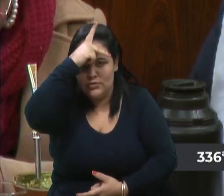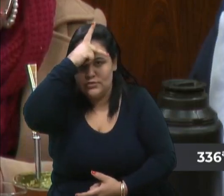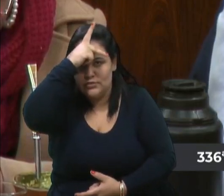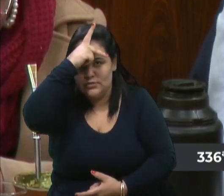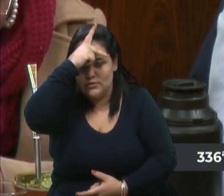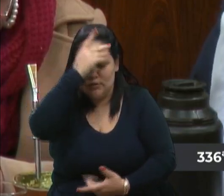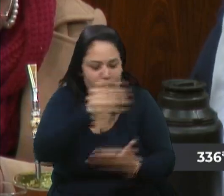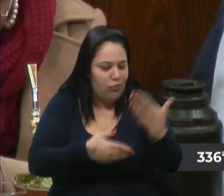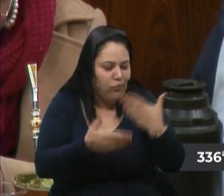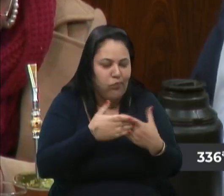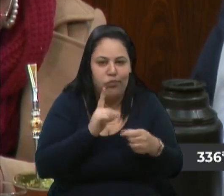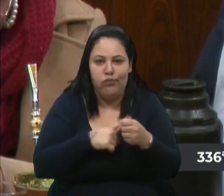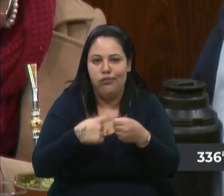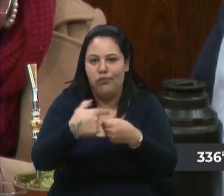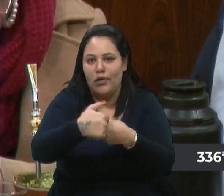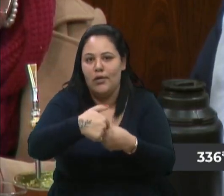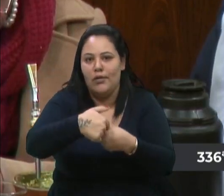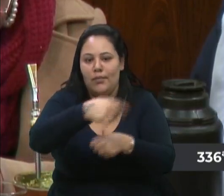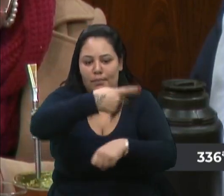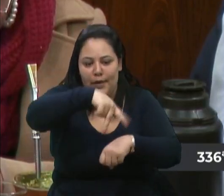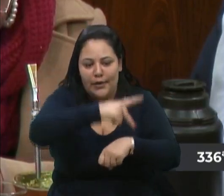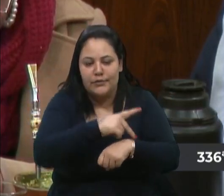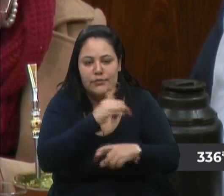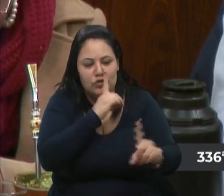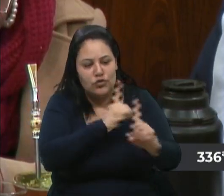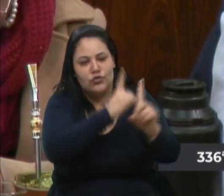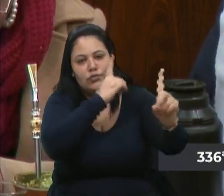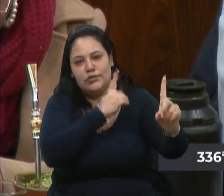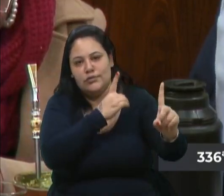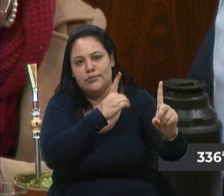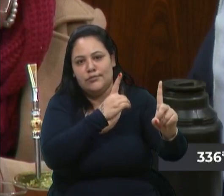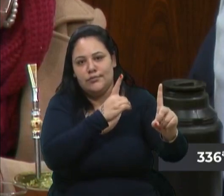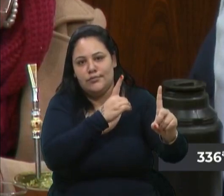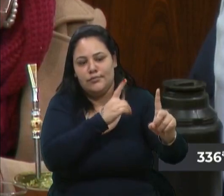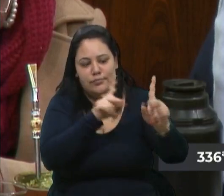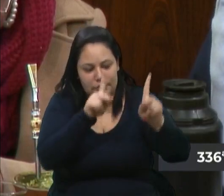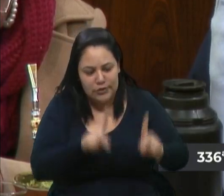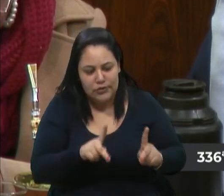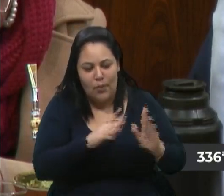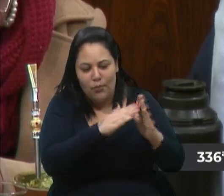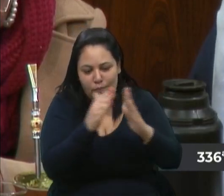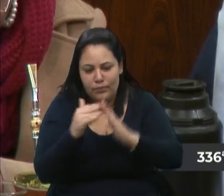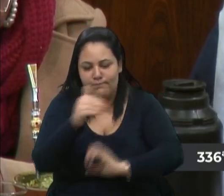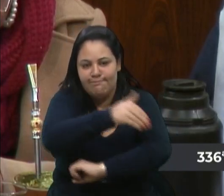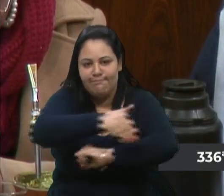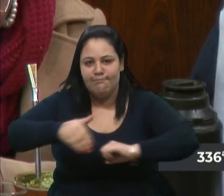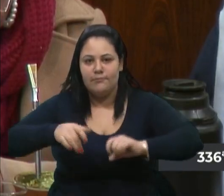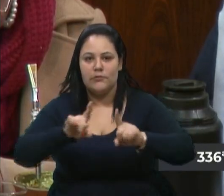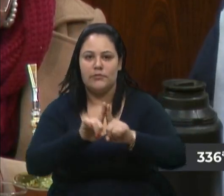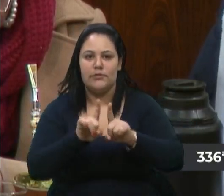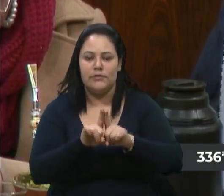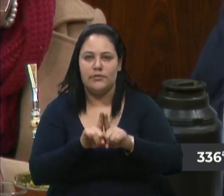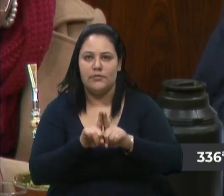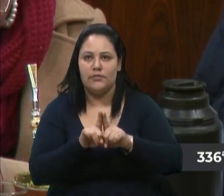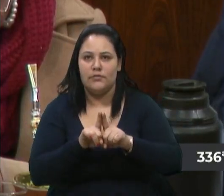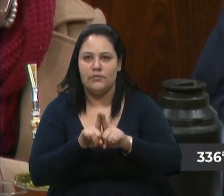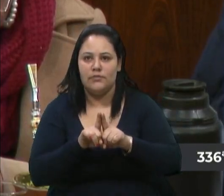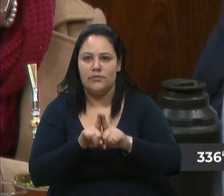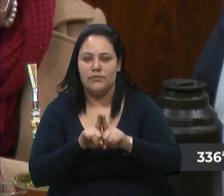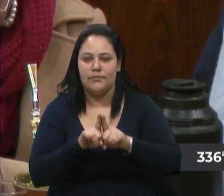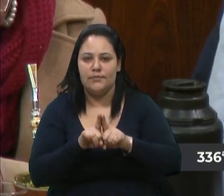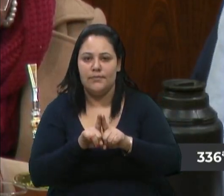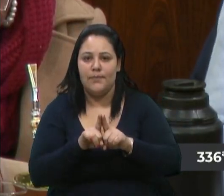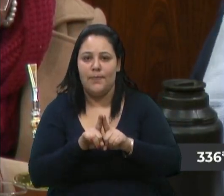as cidades do país que a gente for, nós encontramos o número de moradores em situação de rua, né, muito visível.